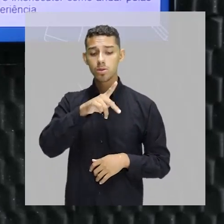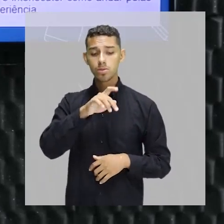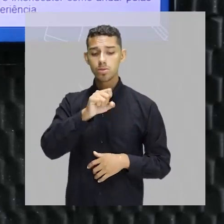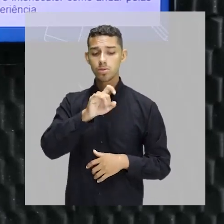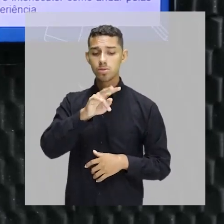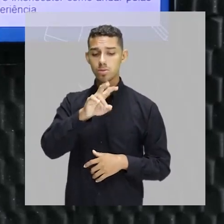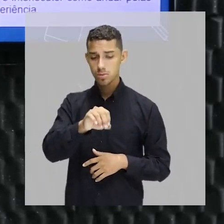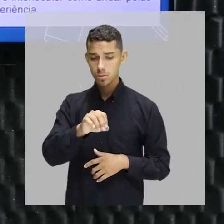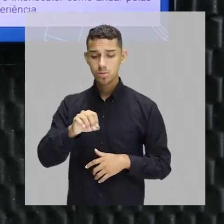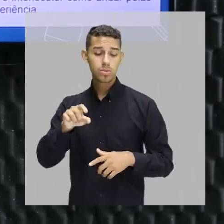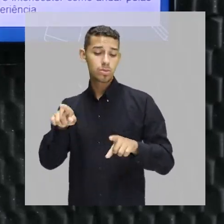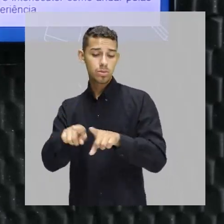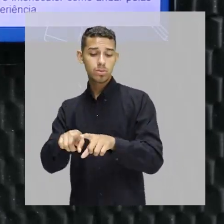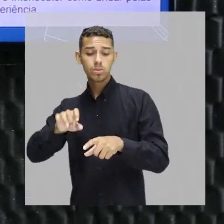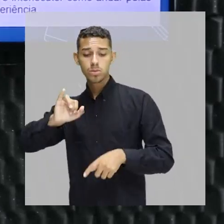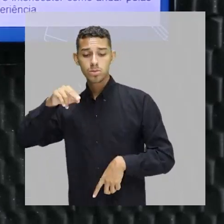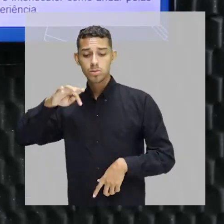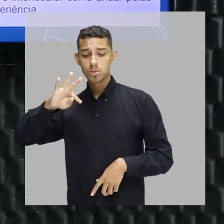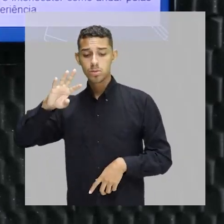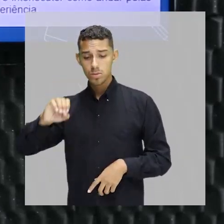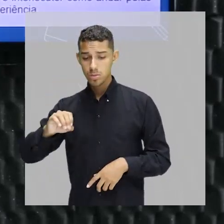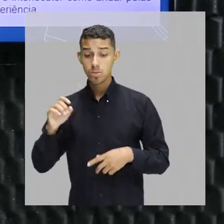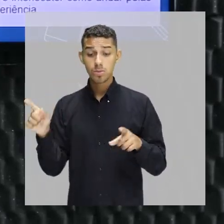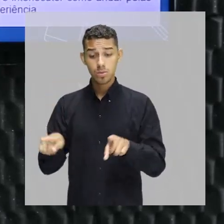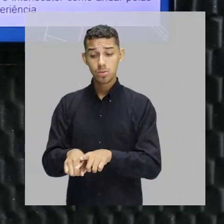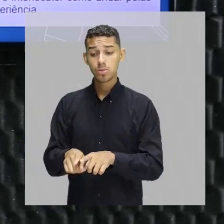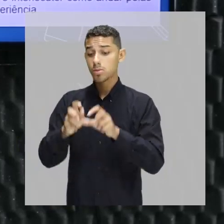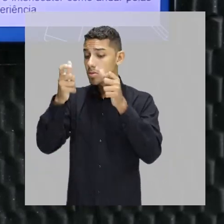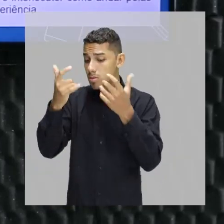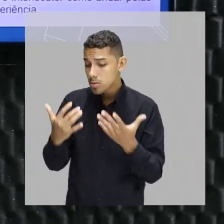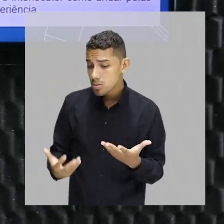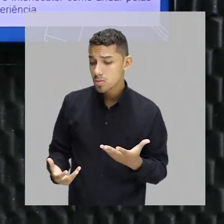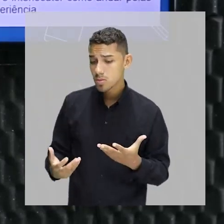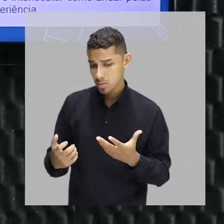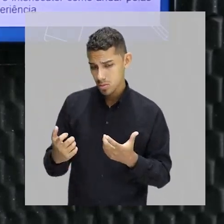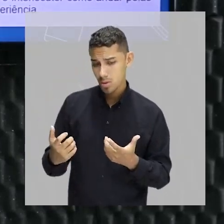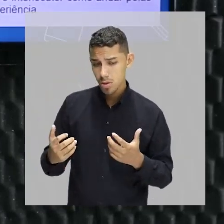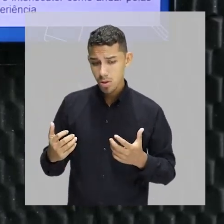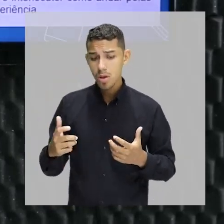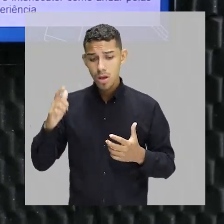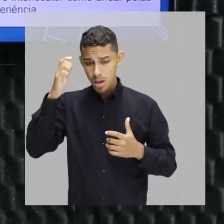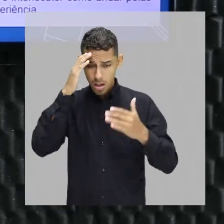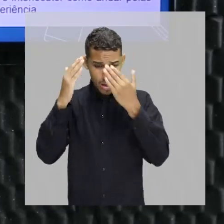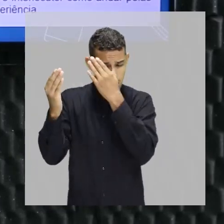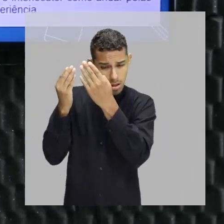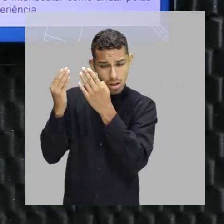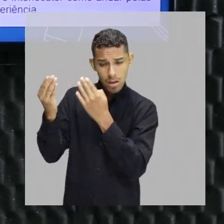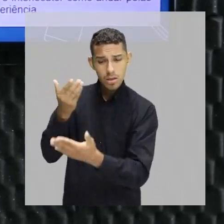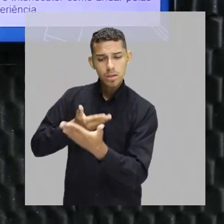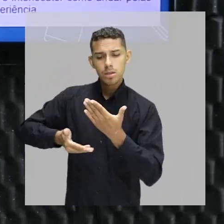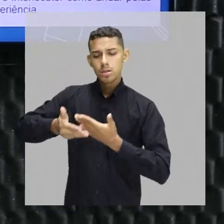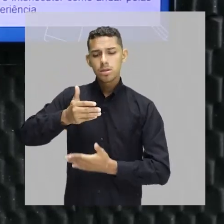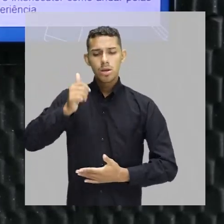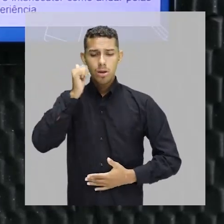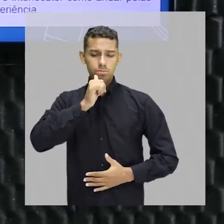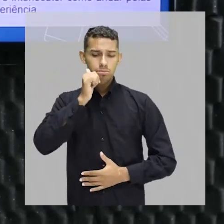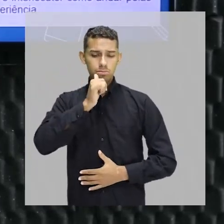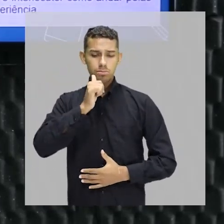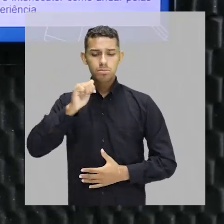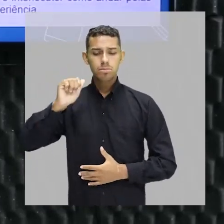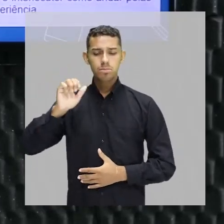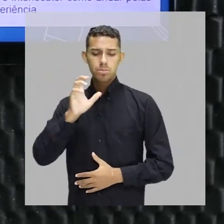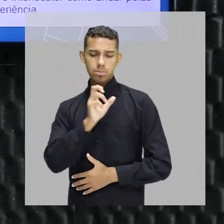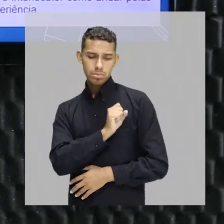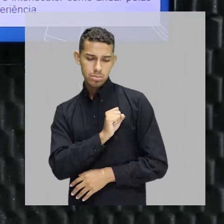injuntivo, pois o enunciador fala dos seus estados físicos e psicológicos e interage com a mulher amada.